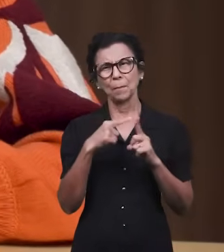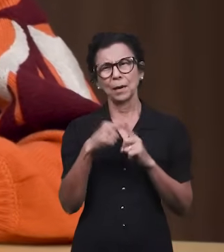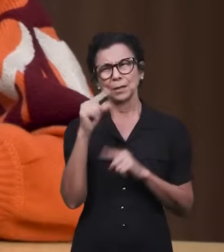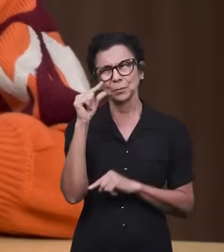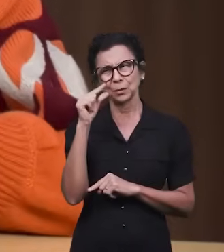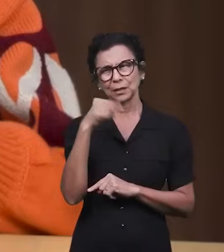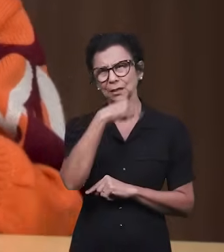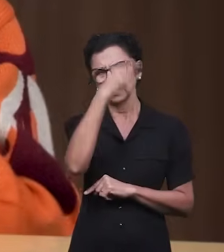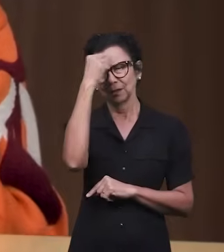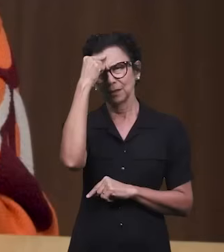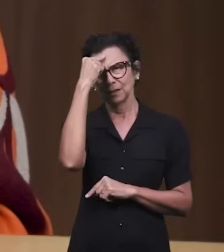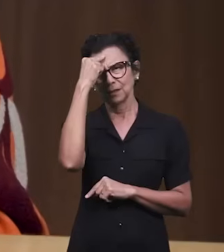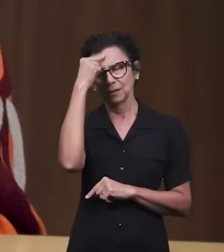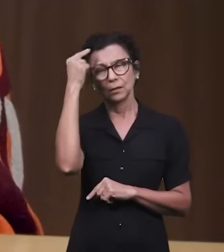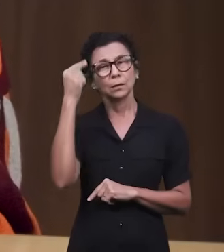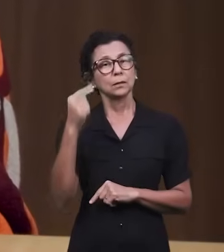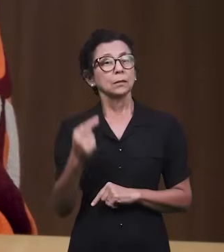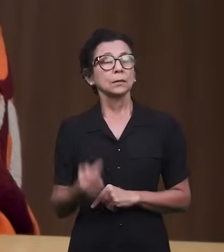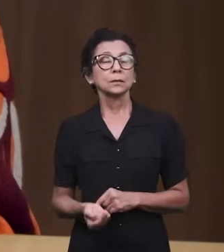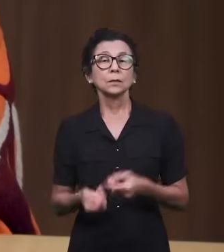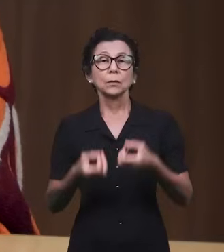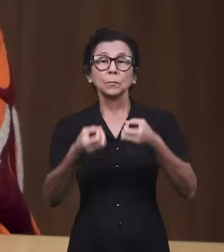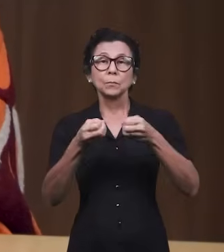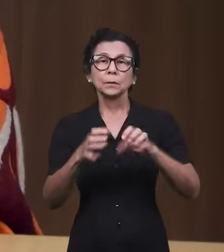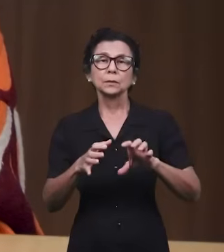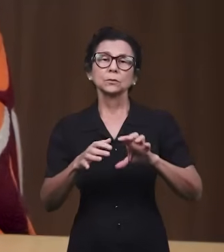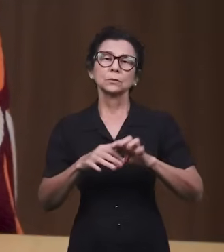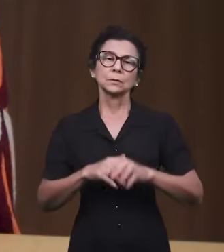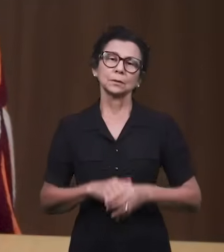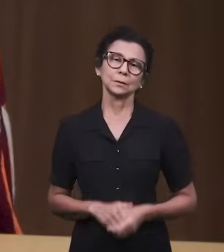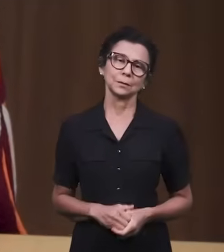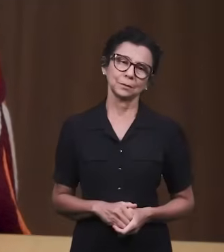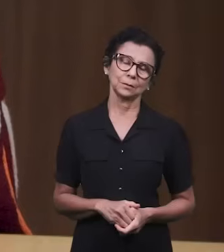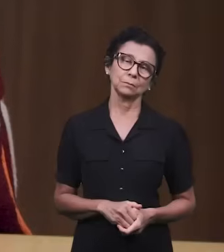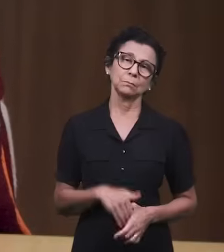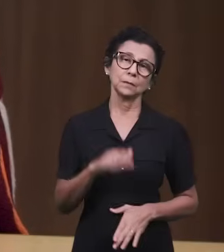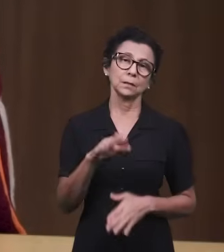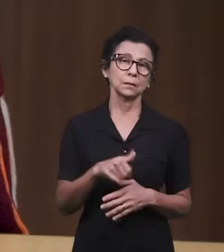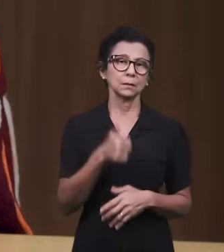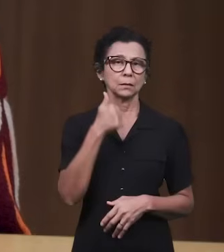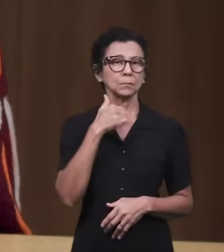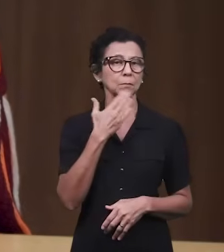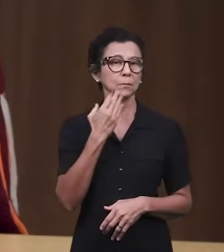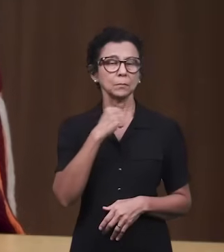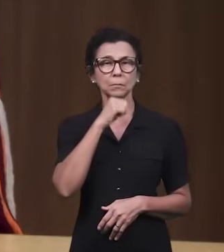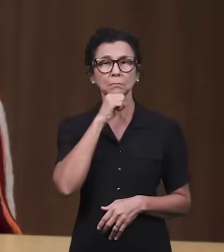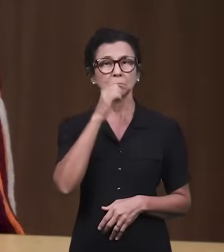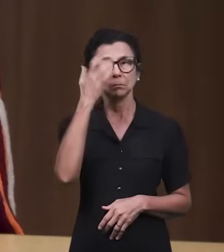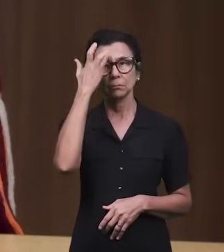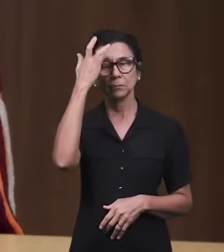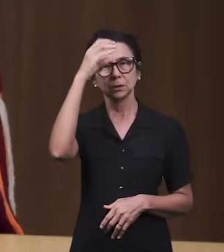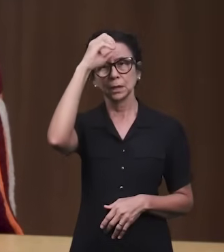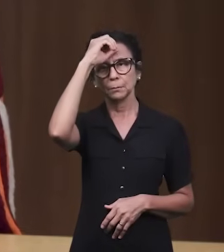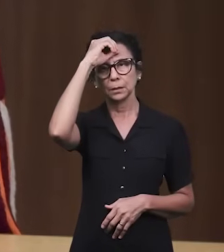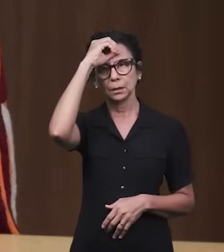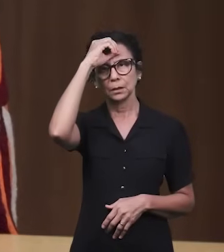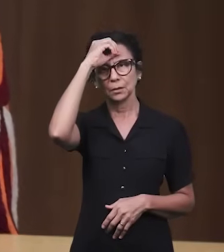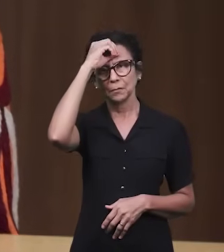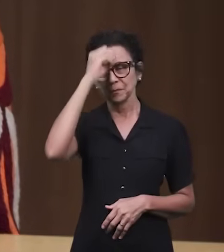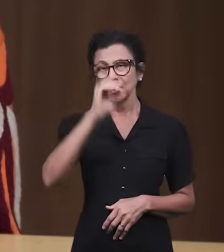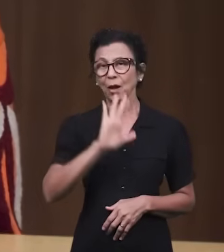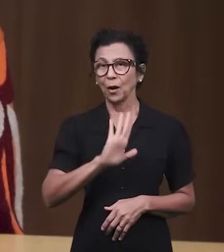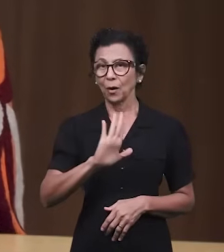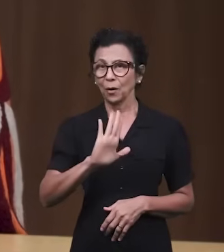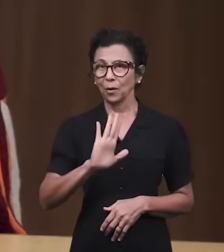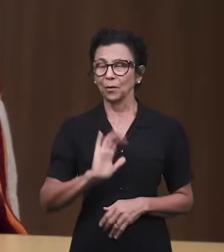e às vezes os pais não têm esse conhecimento ou essa instrução, mas a partir de hoje vocês não podem dizer isso, porque